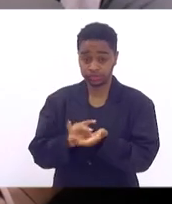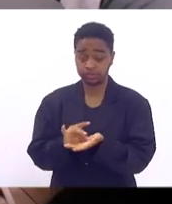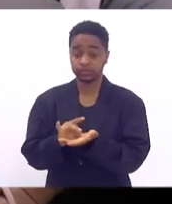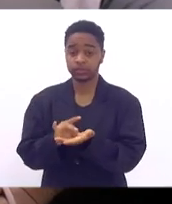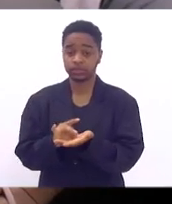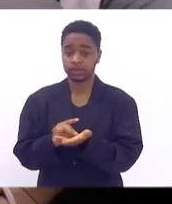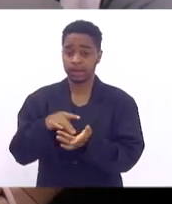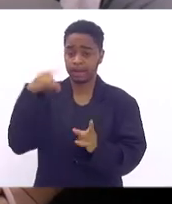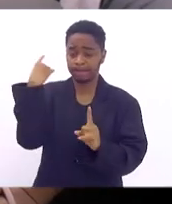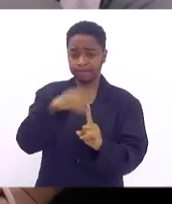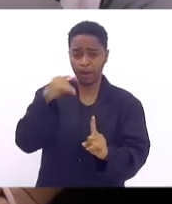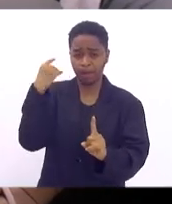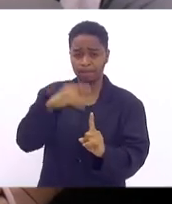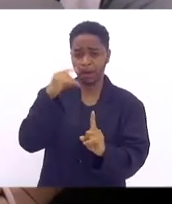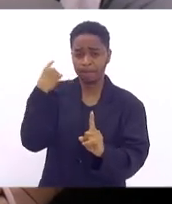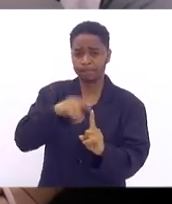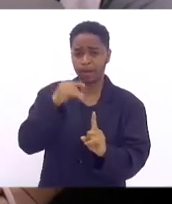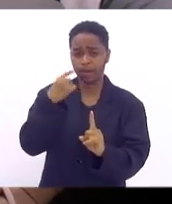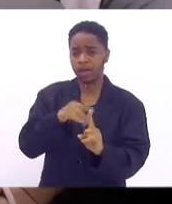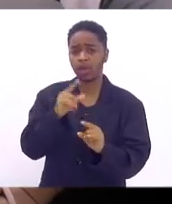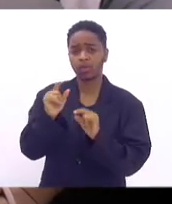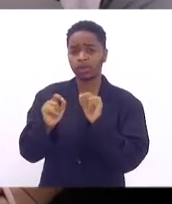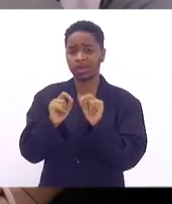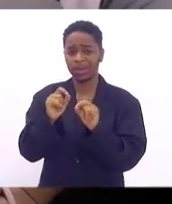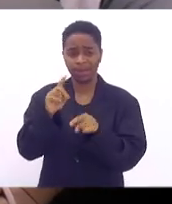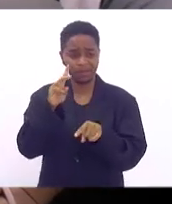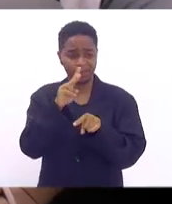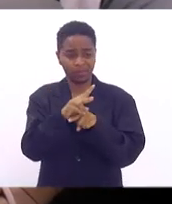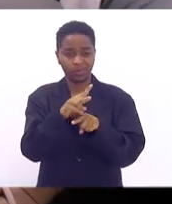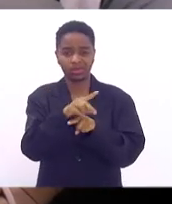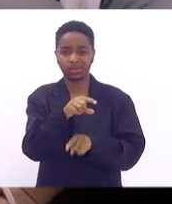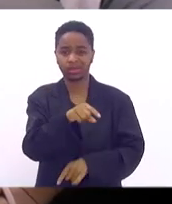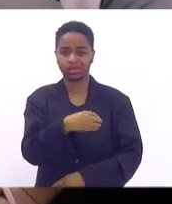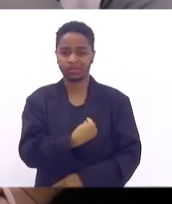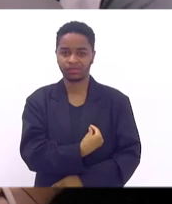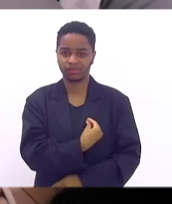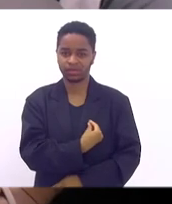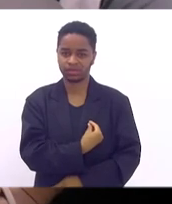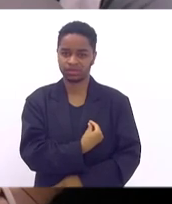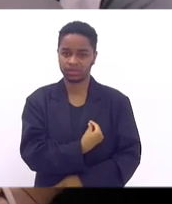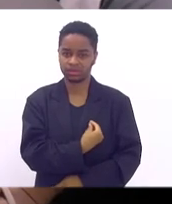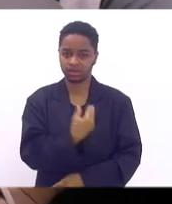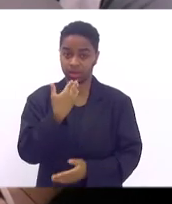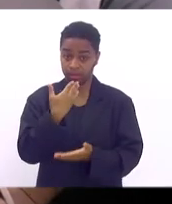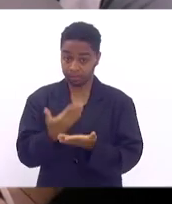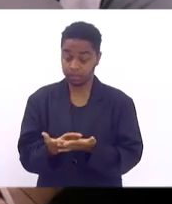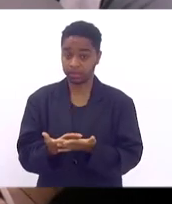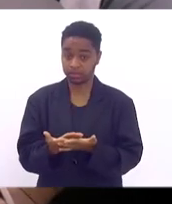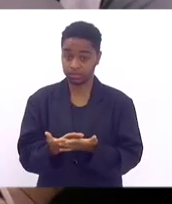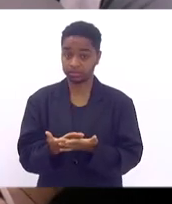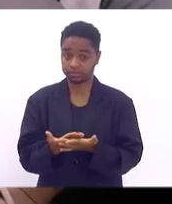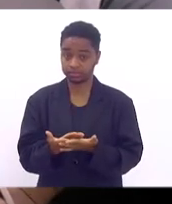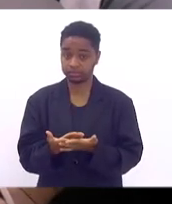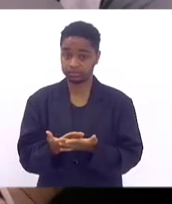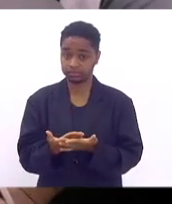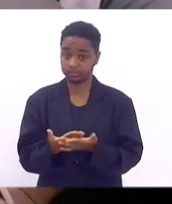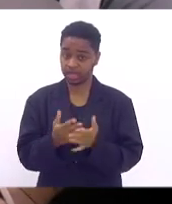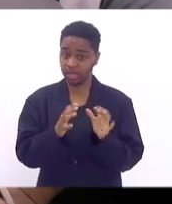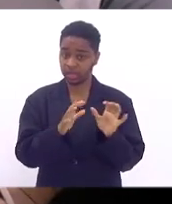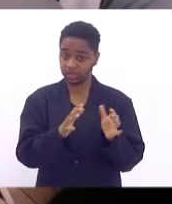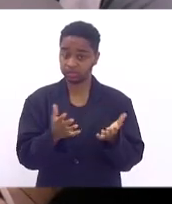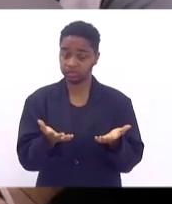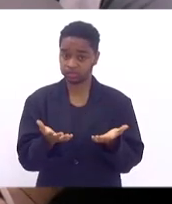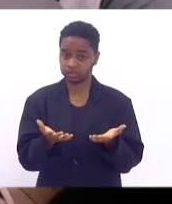aquela surra era uma proteção à vida dela, pasmem, é isso. A